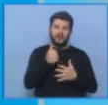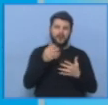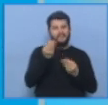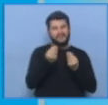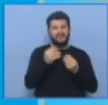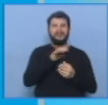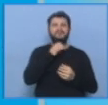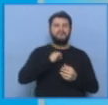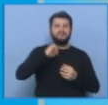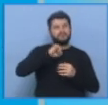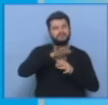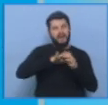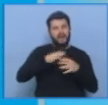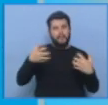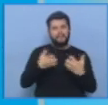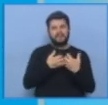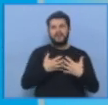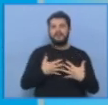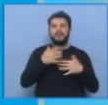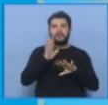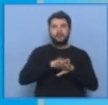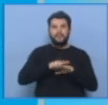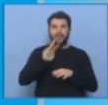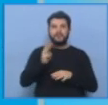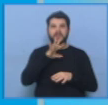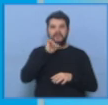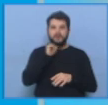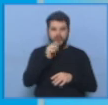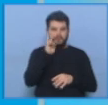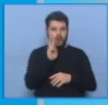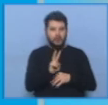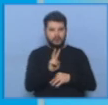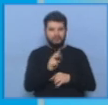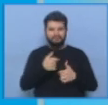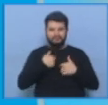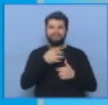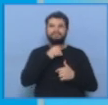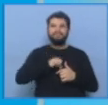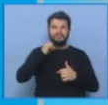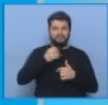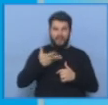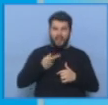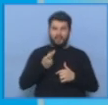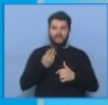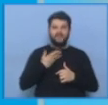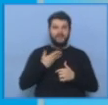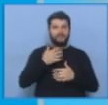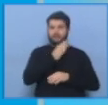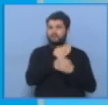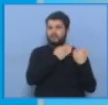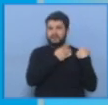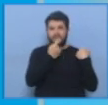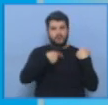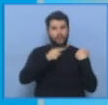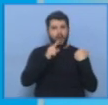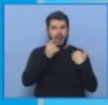comete suicídio no campo de batalha, depois de ver os 3 filhos morrerem. David não é responsável. David é